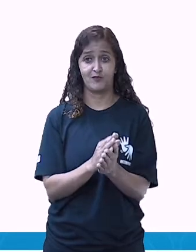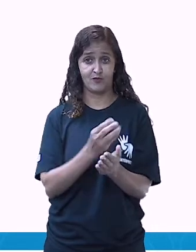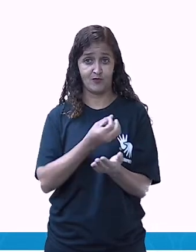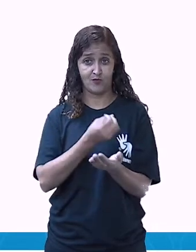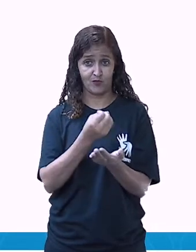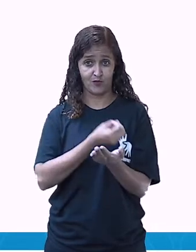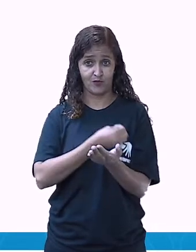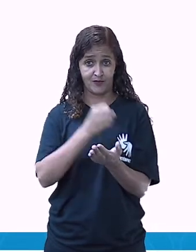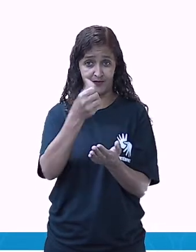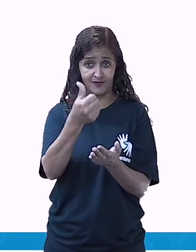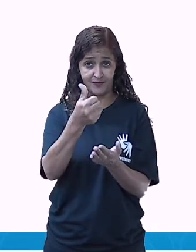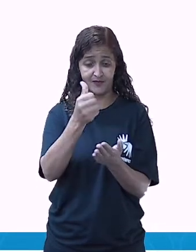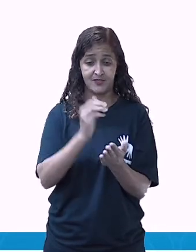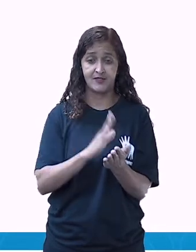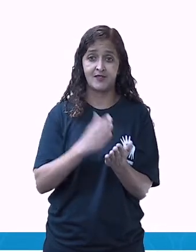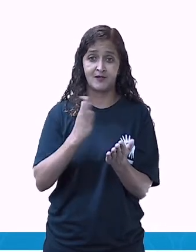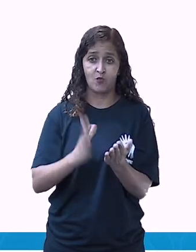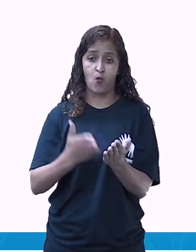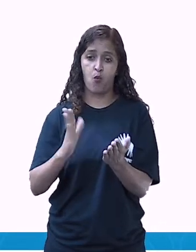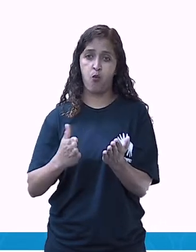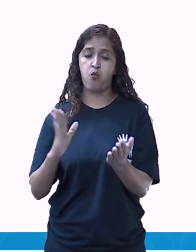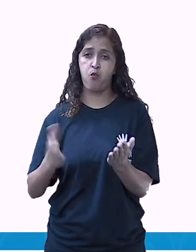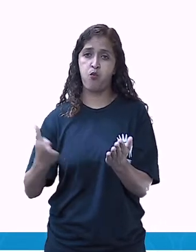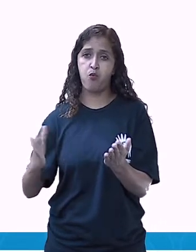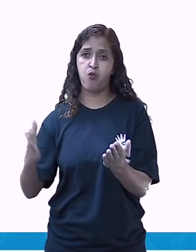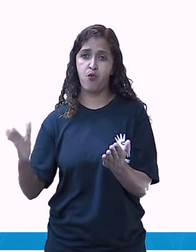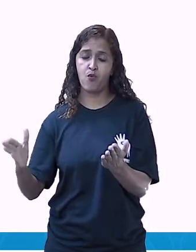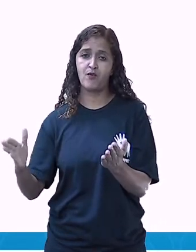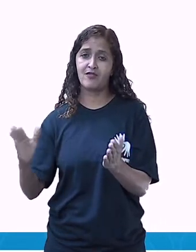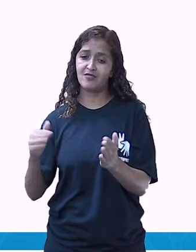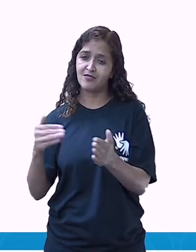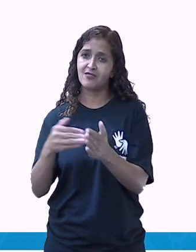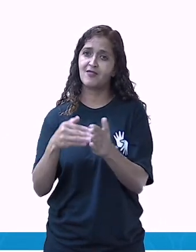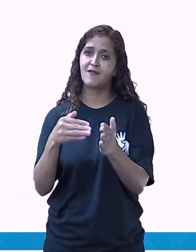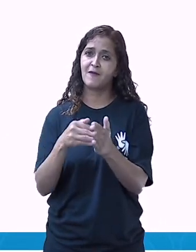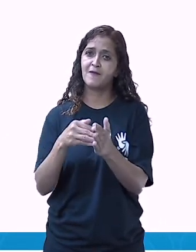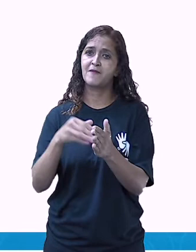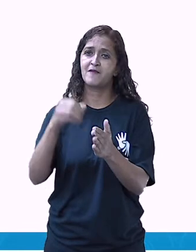que continha aqui nos balões e foi para o maior